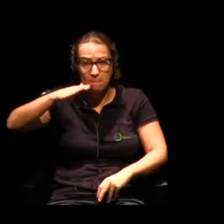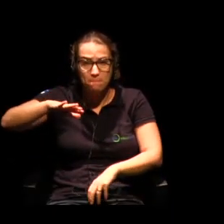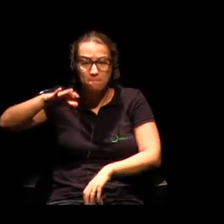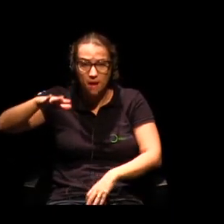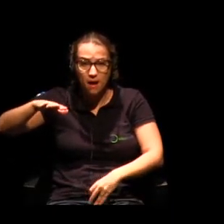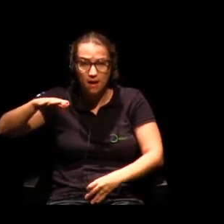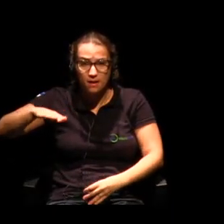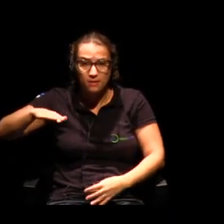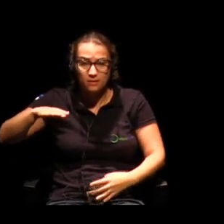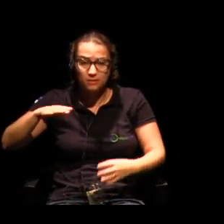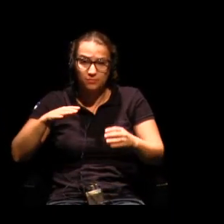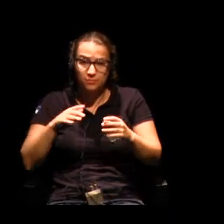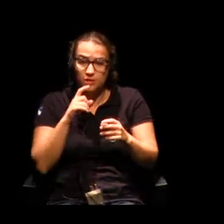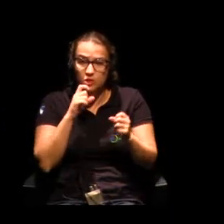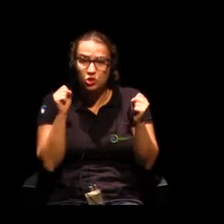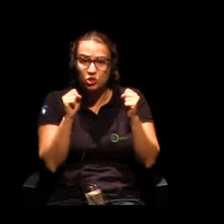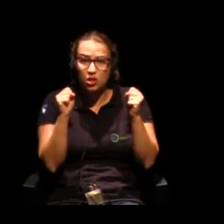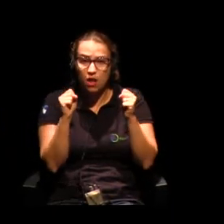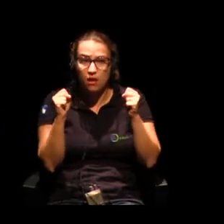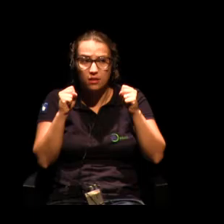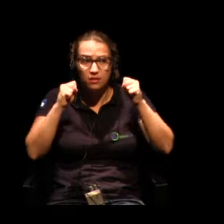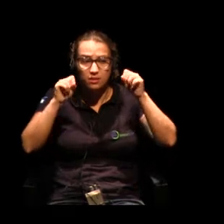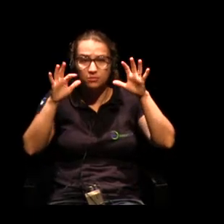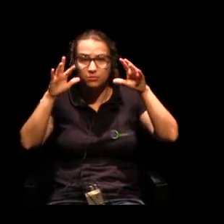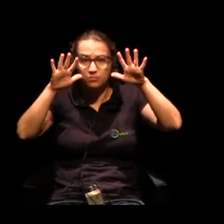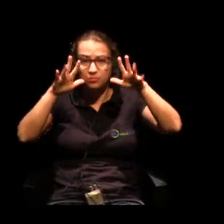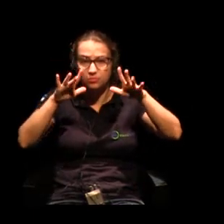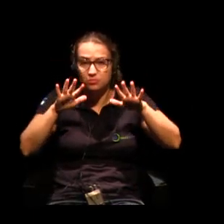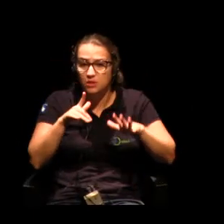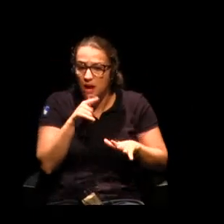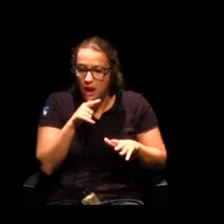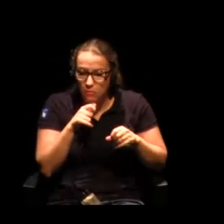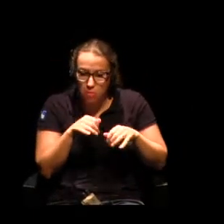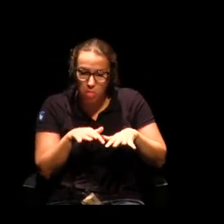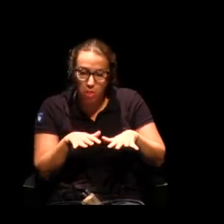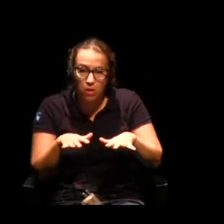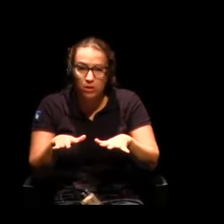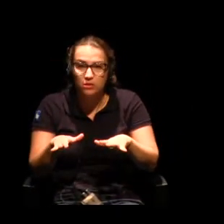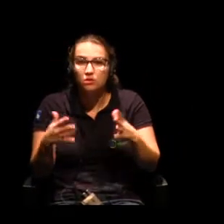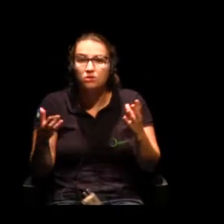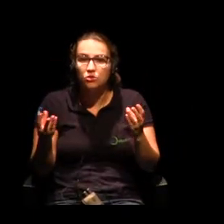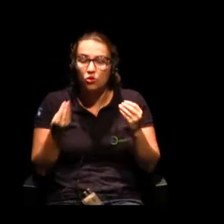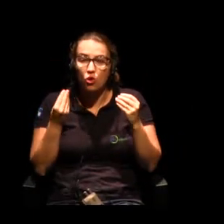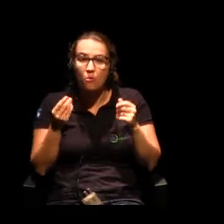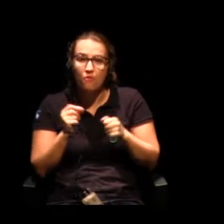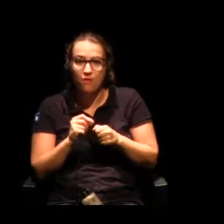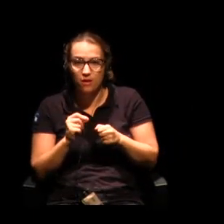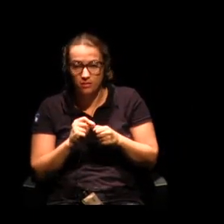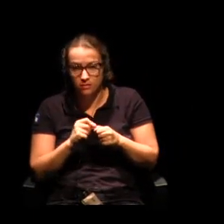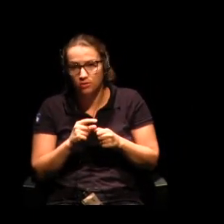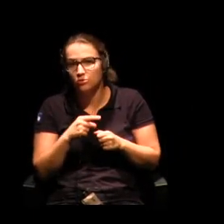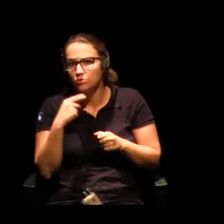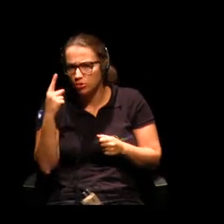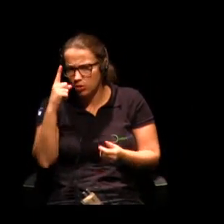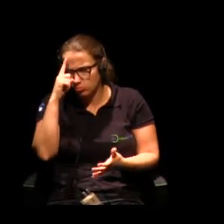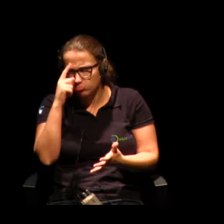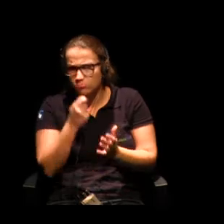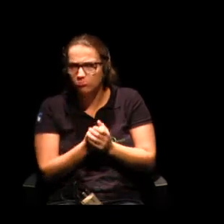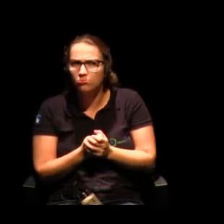aumento dos níveis do mar à medida que as geleiras vão se descongelando. Então